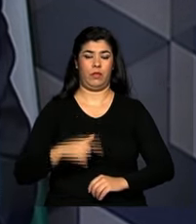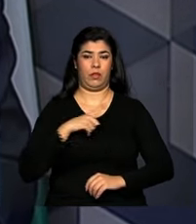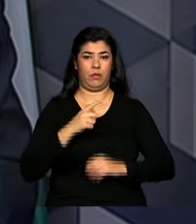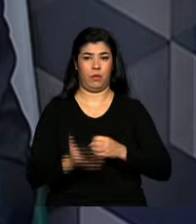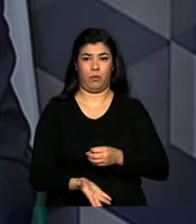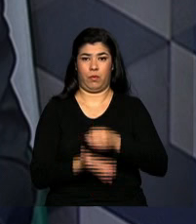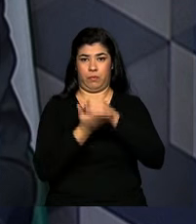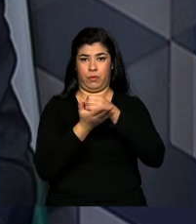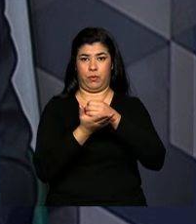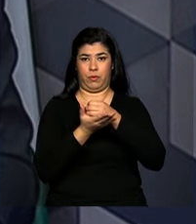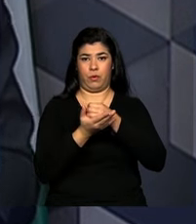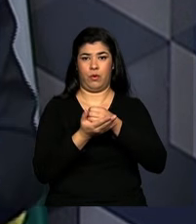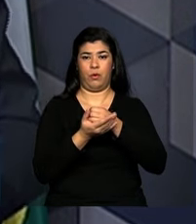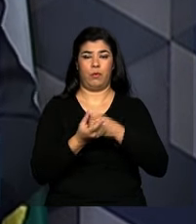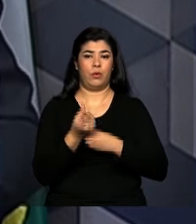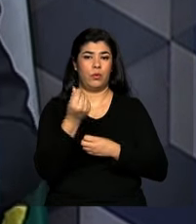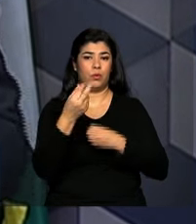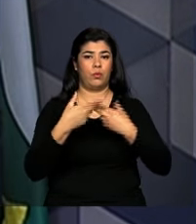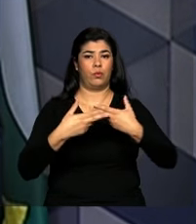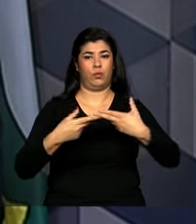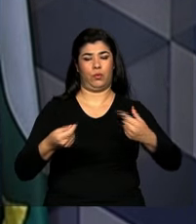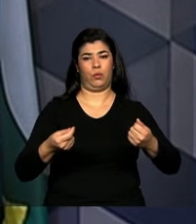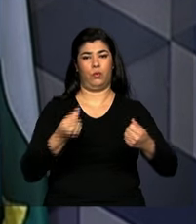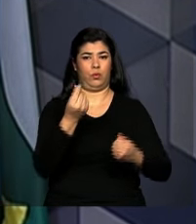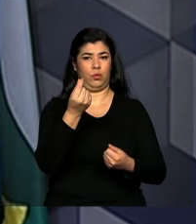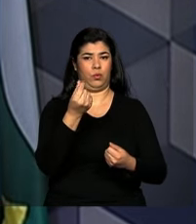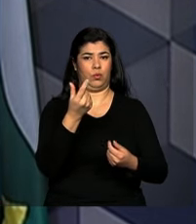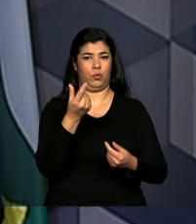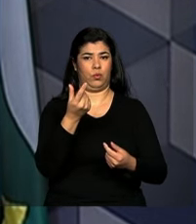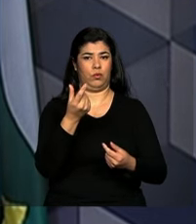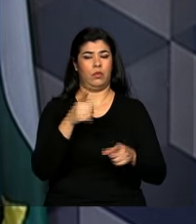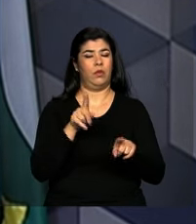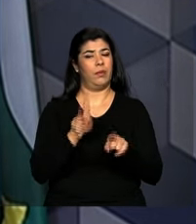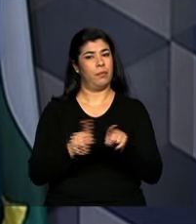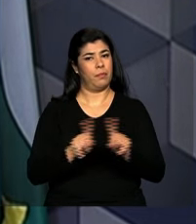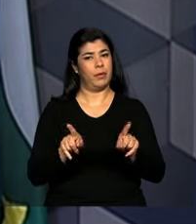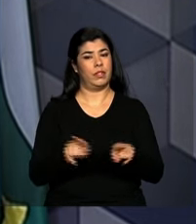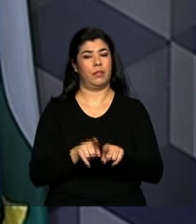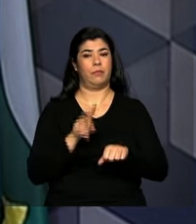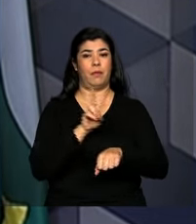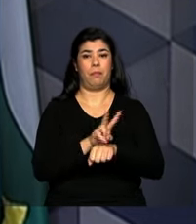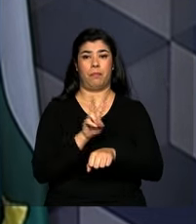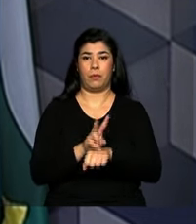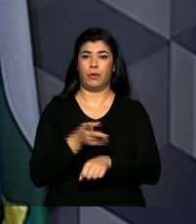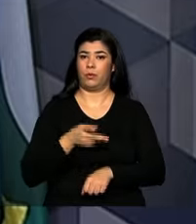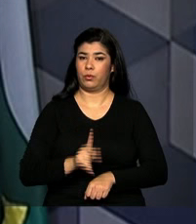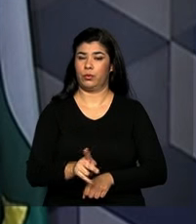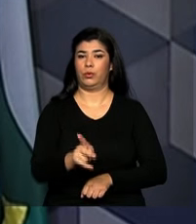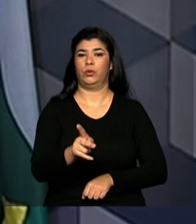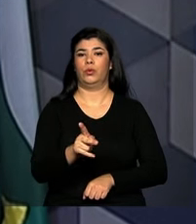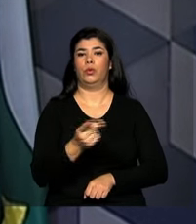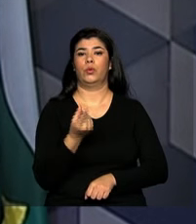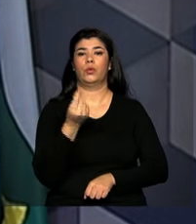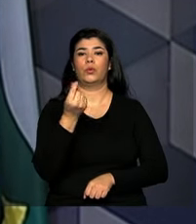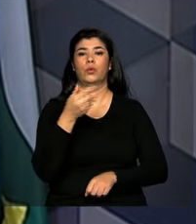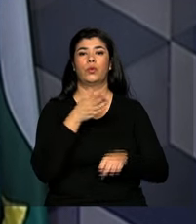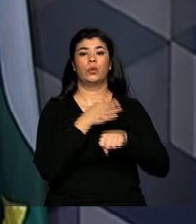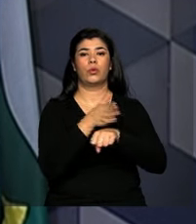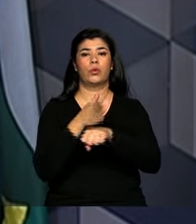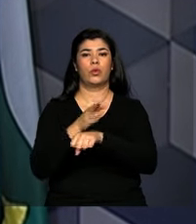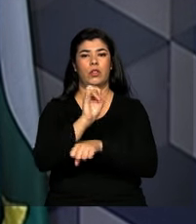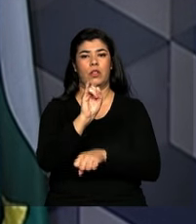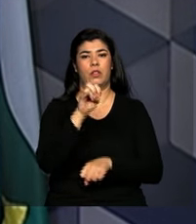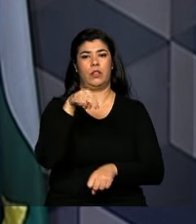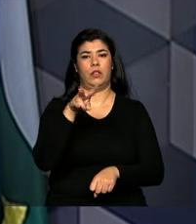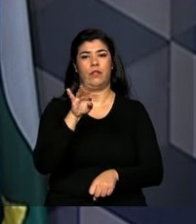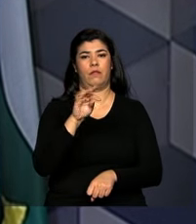a esses recursos de custeio, mas mantendo os recursos de investimentos em 26% do